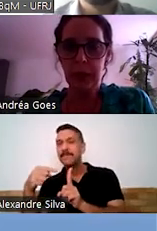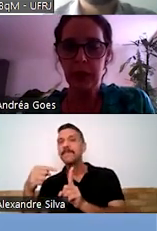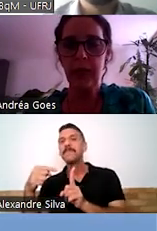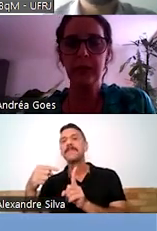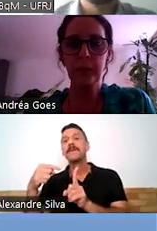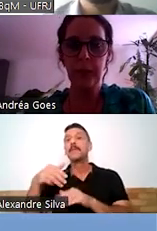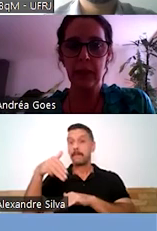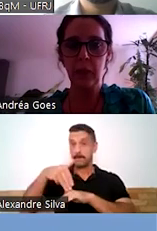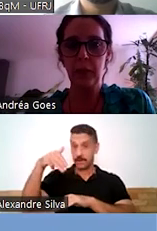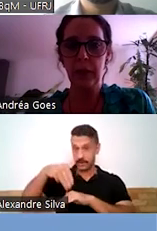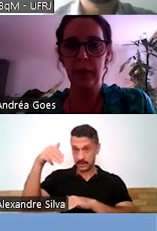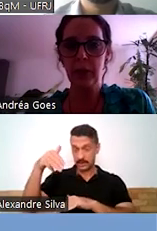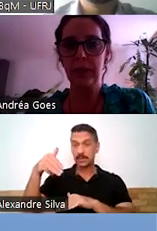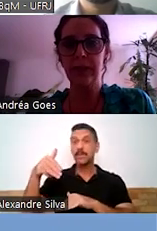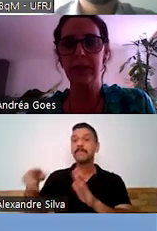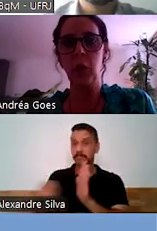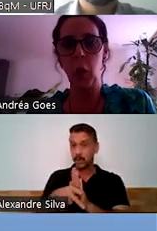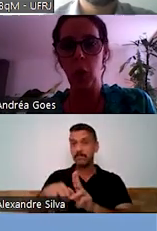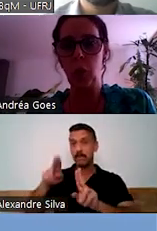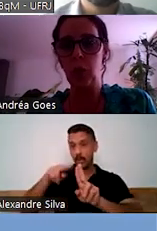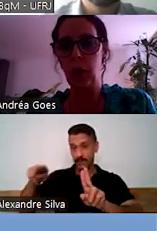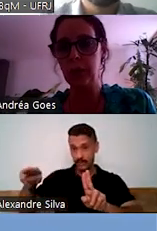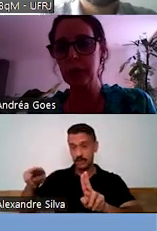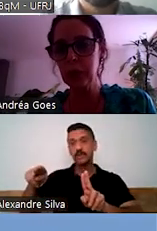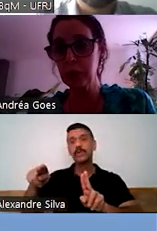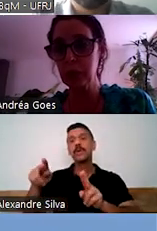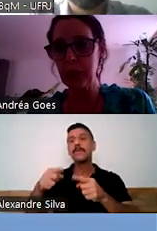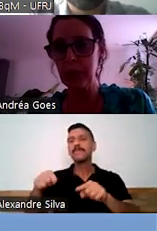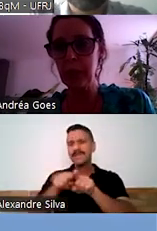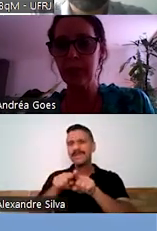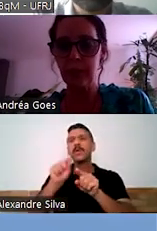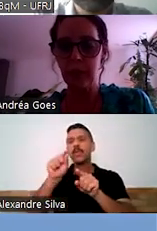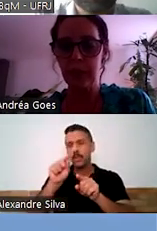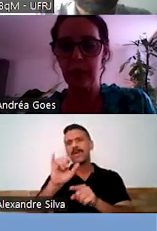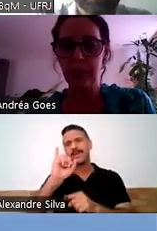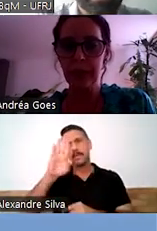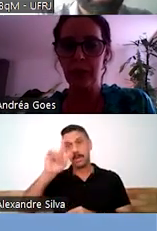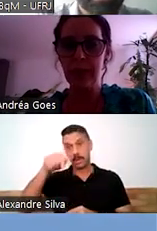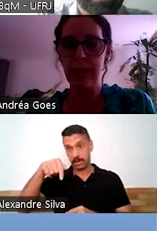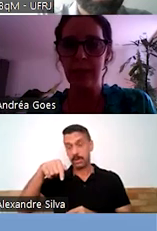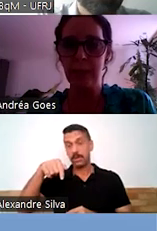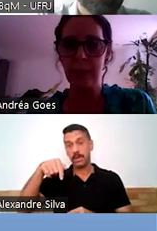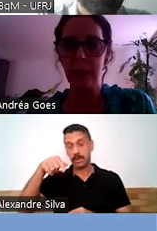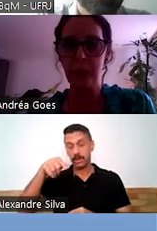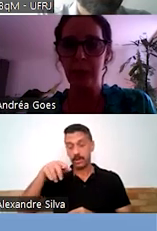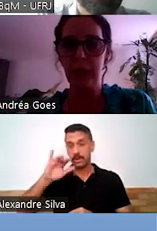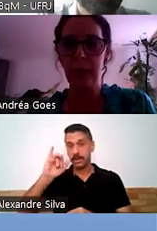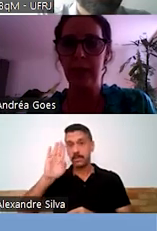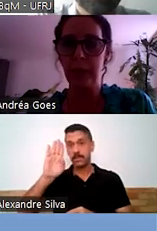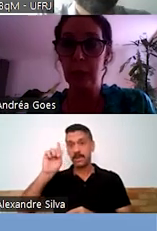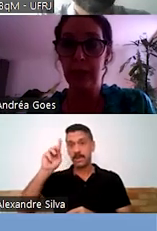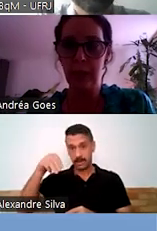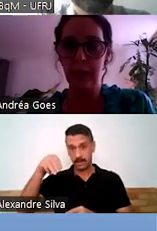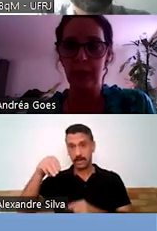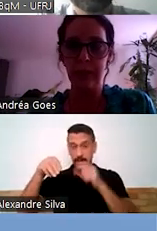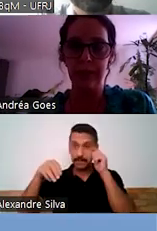do meu mestrado pela UFRJ com o Instituto de Química, então não aí com vocês no CTS, mas pelo Instituto de Química,